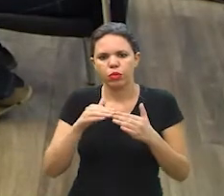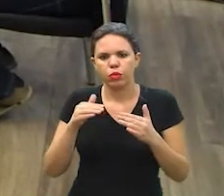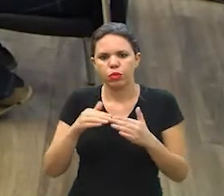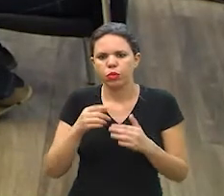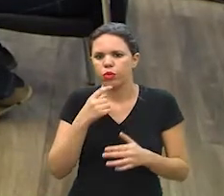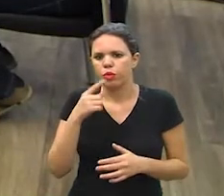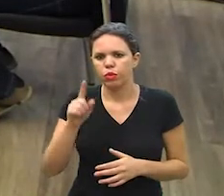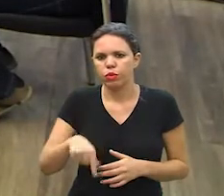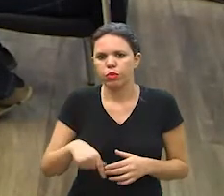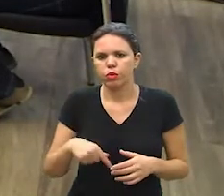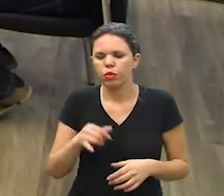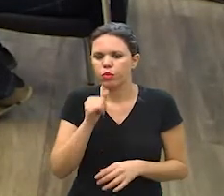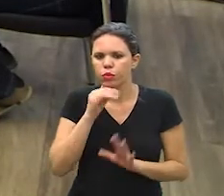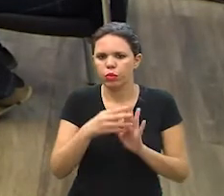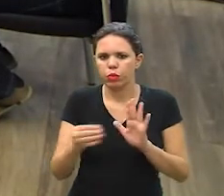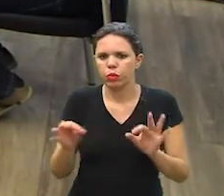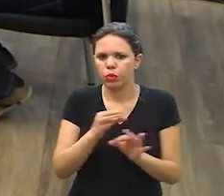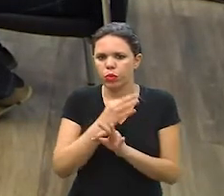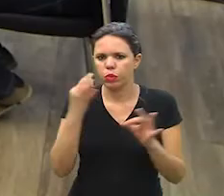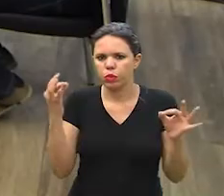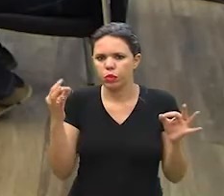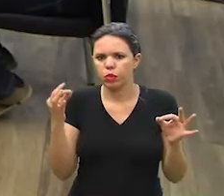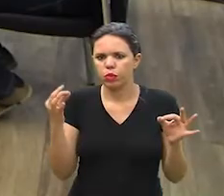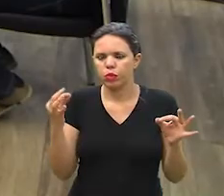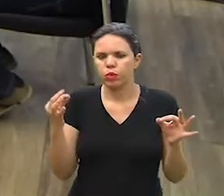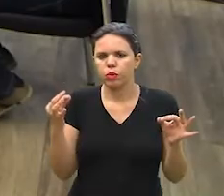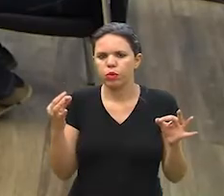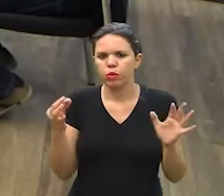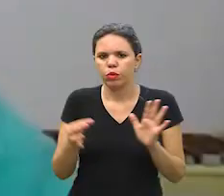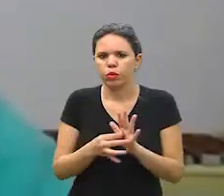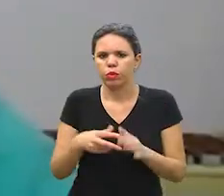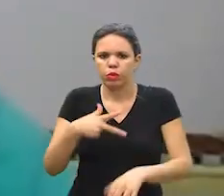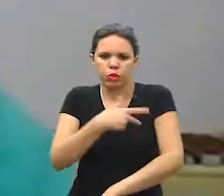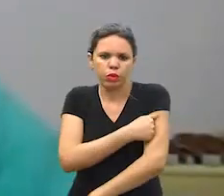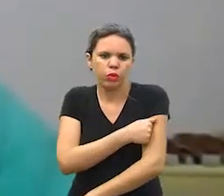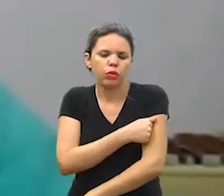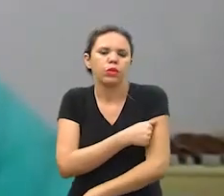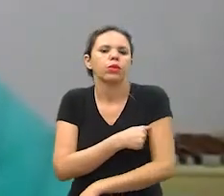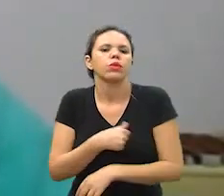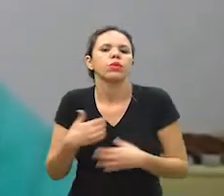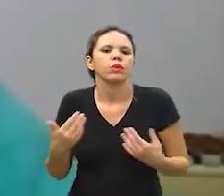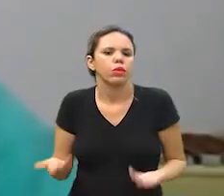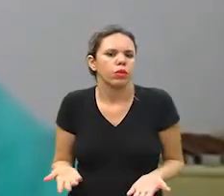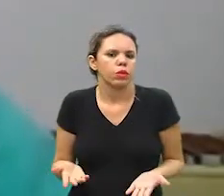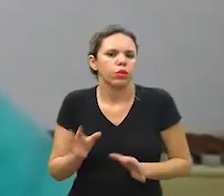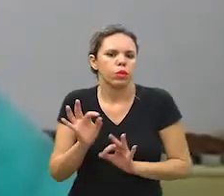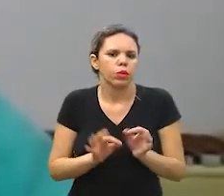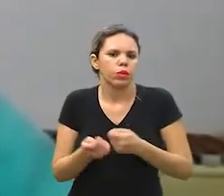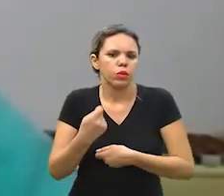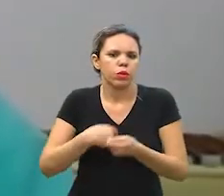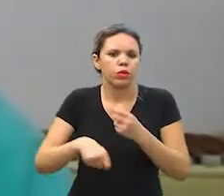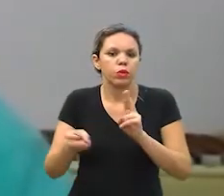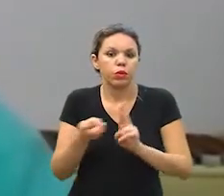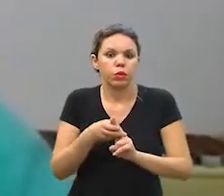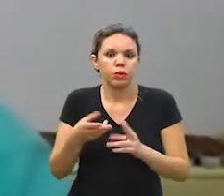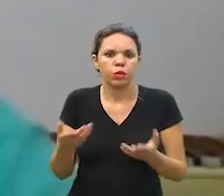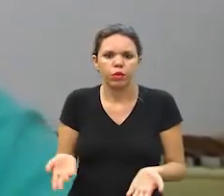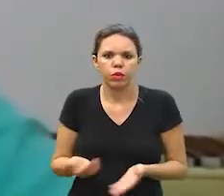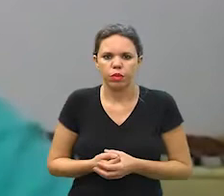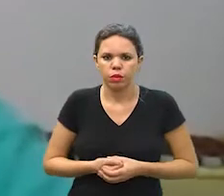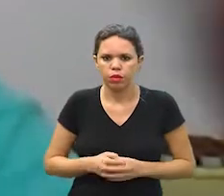que Campinas é um exemplo, sem dúvida nenhuma, tanto do ponto de vista de vacinação, quanto de organização do Sistema Único de